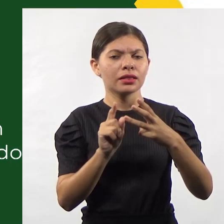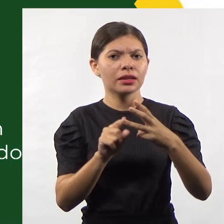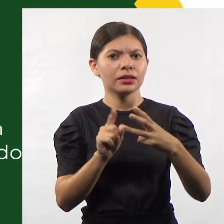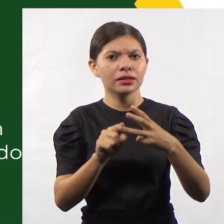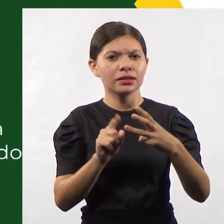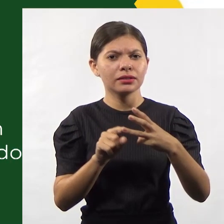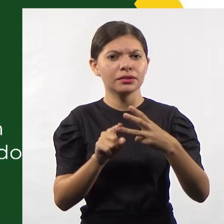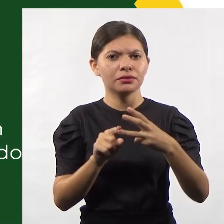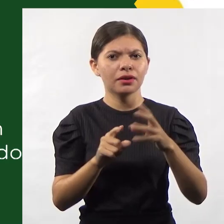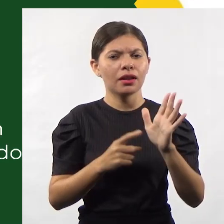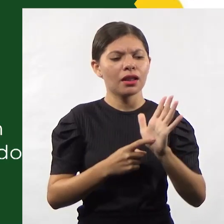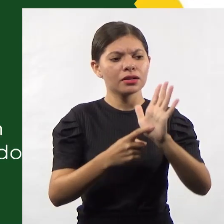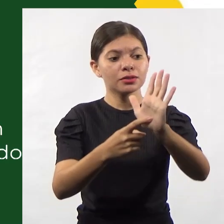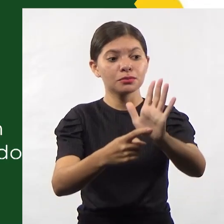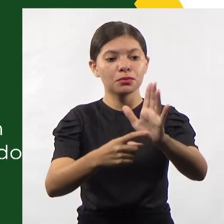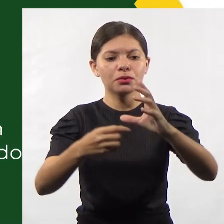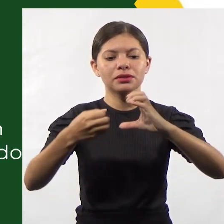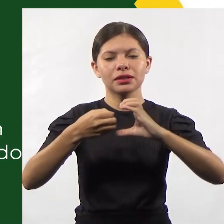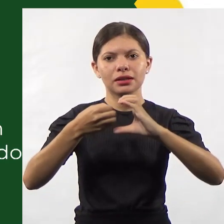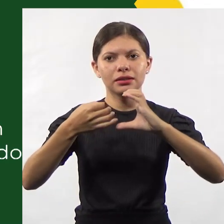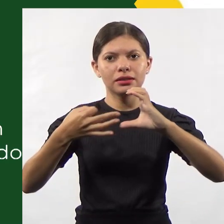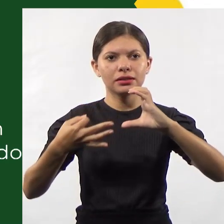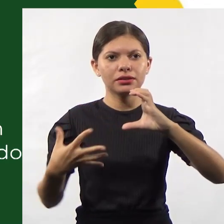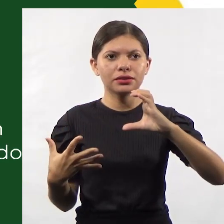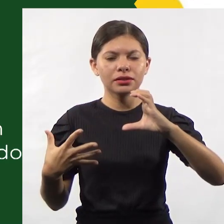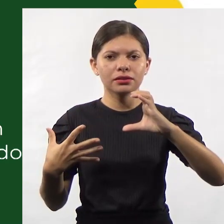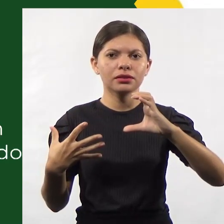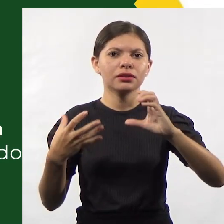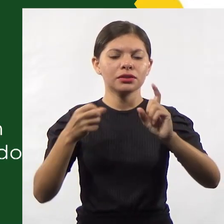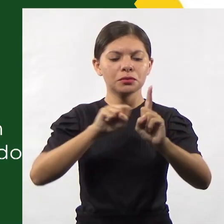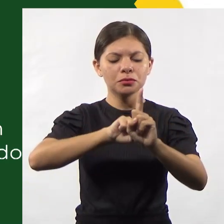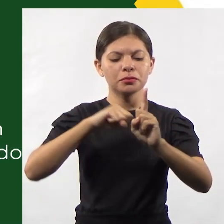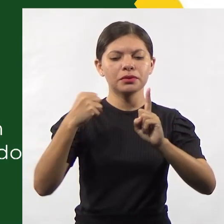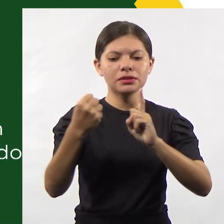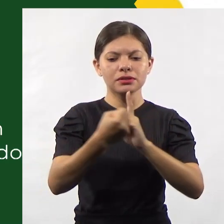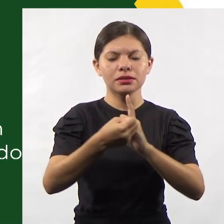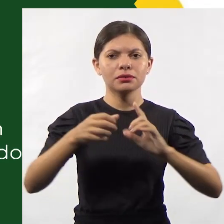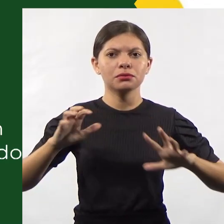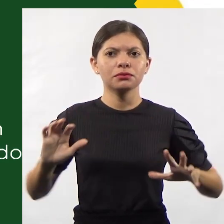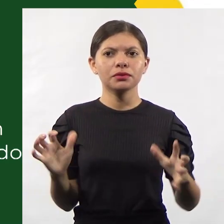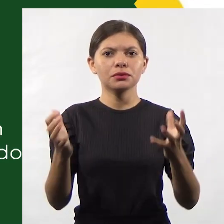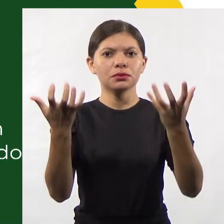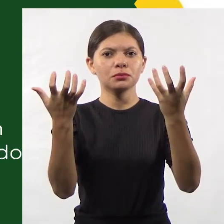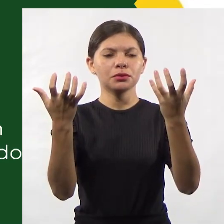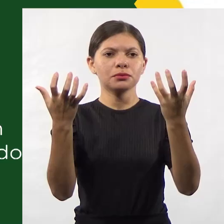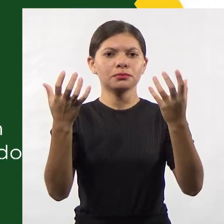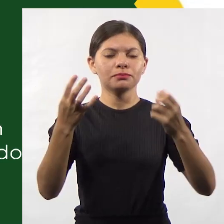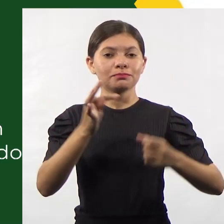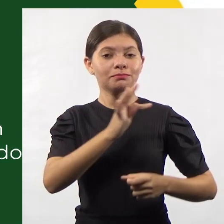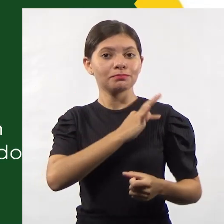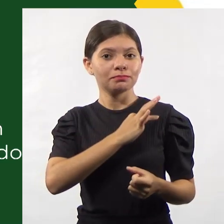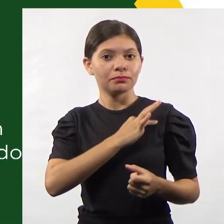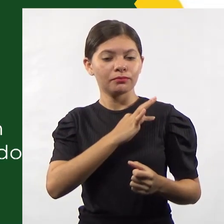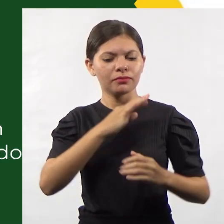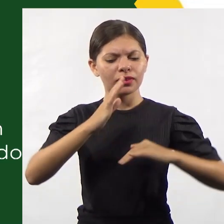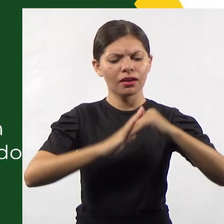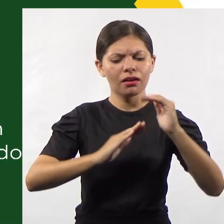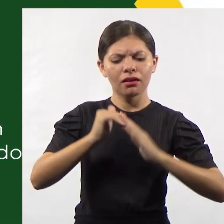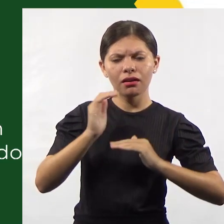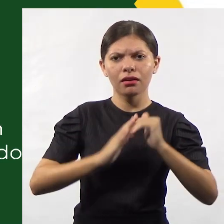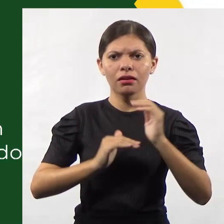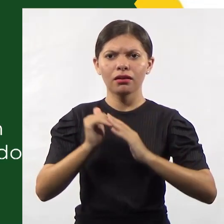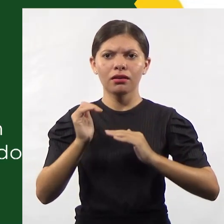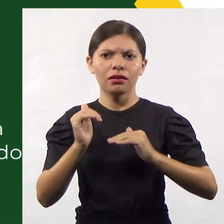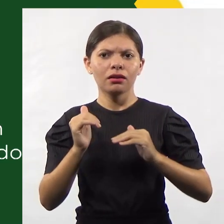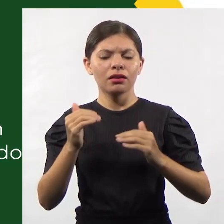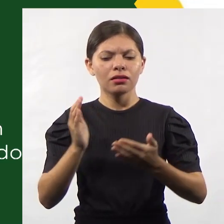quê? Ela expõe as características de uma determinada população ou fenômeno, demandando técnicas padronizadas de